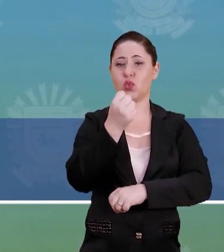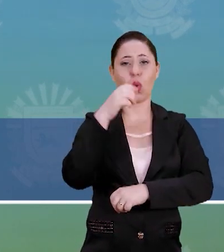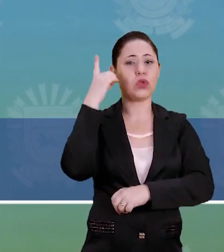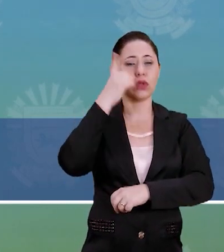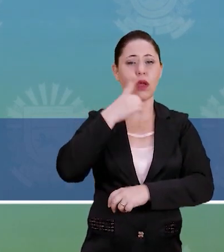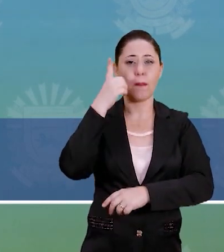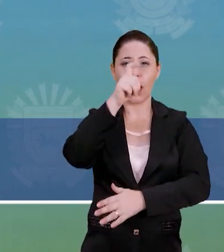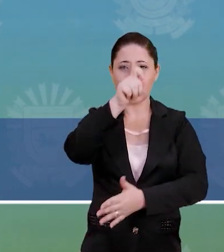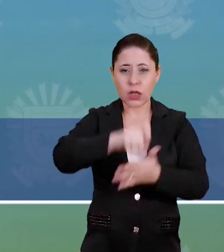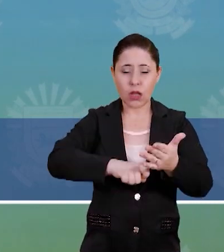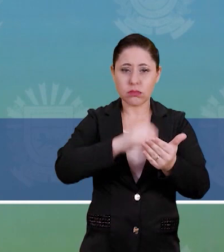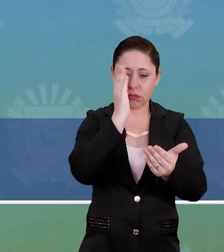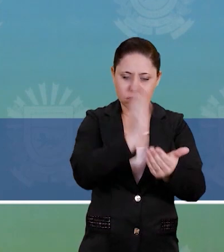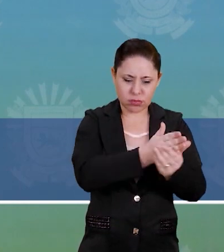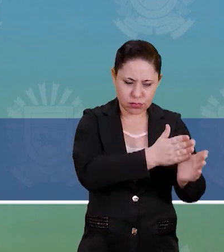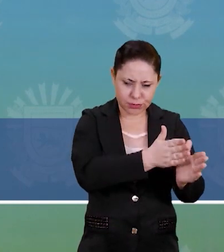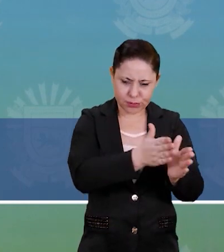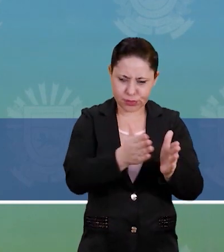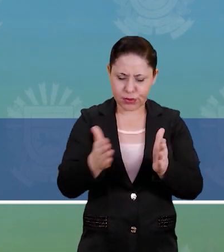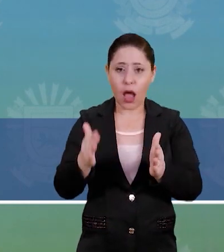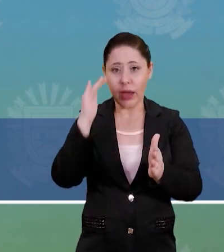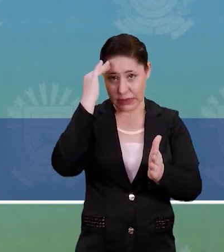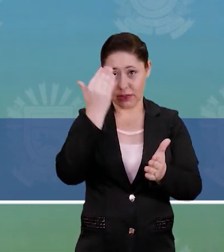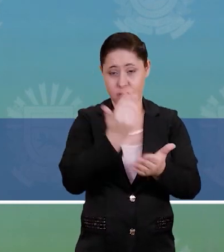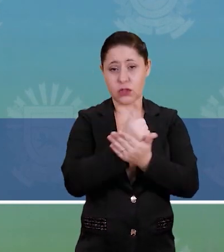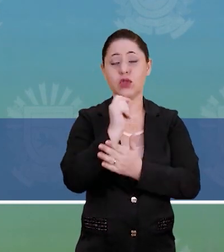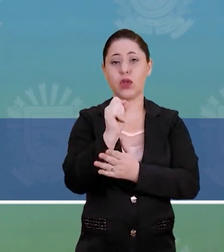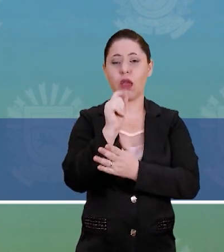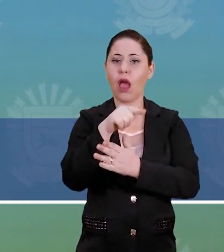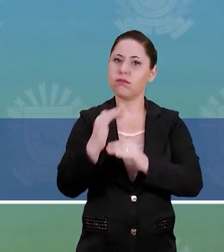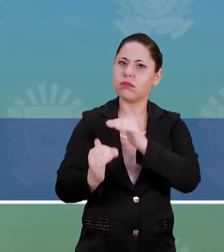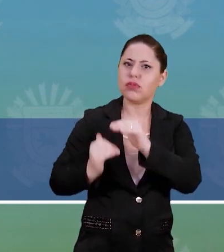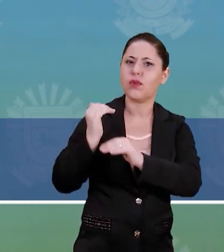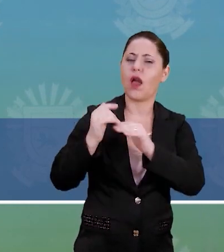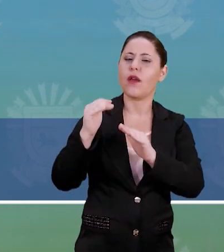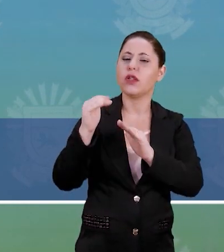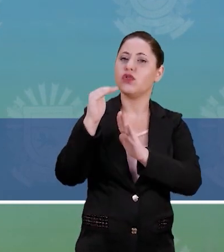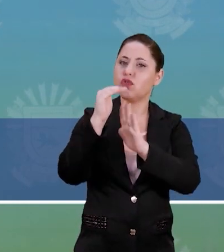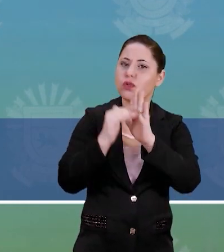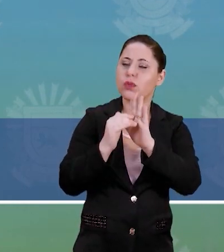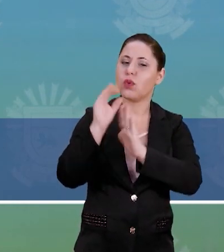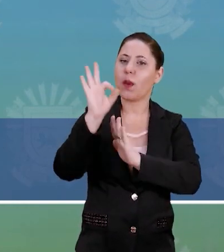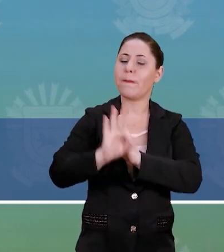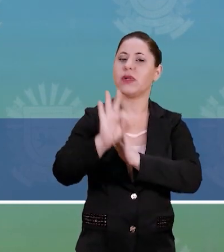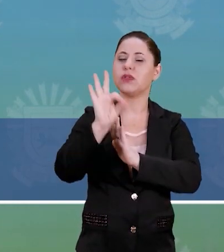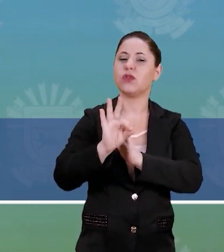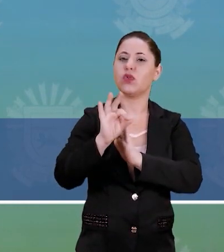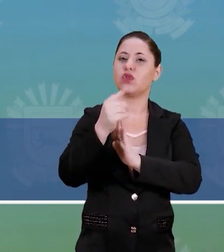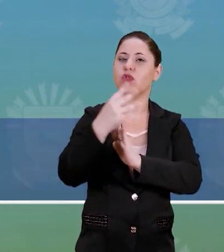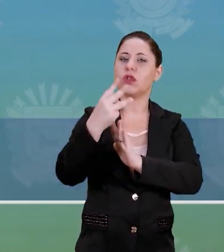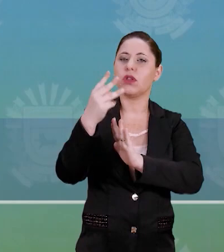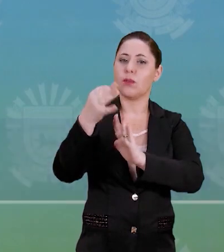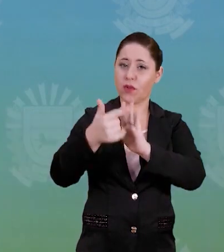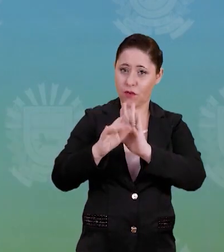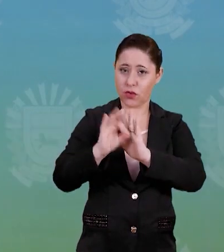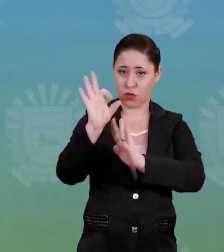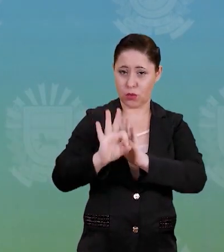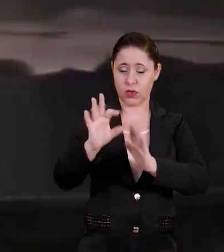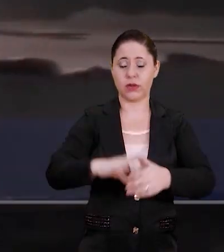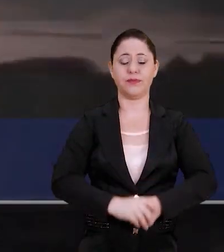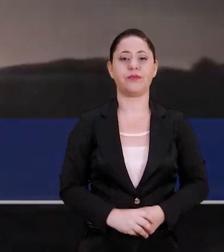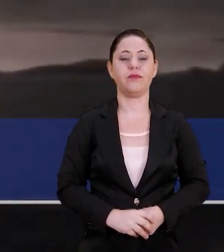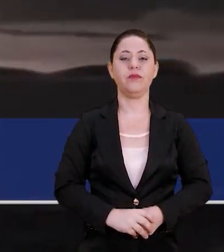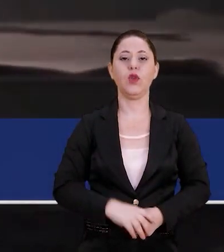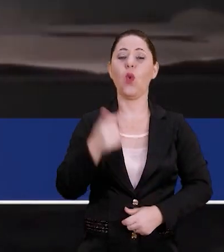8 colegas, né, para tramitar. Eu acredito que foi assim um avanço, diminuindo esse percentual de 33% para